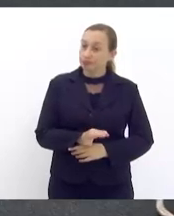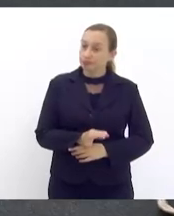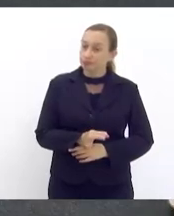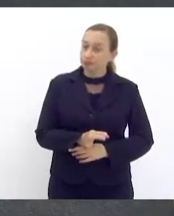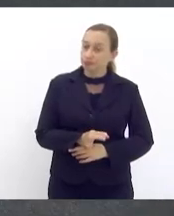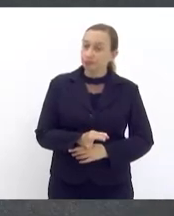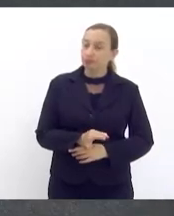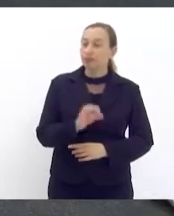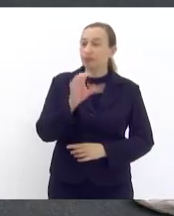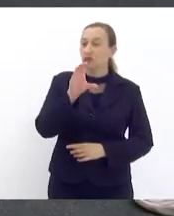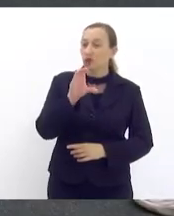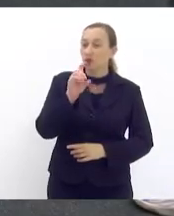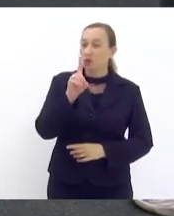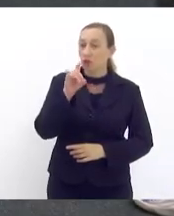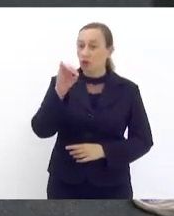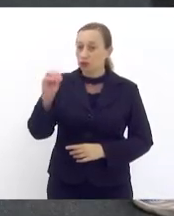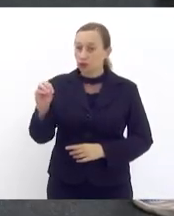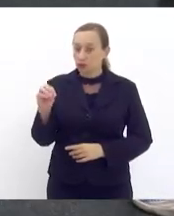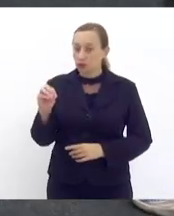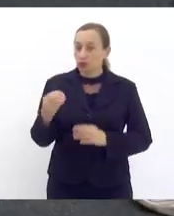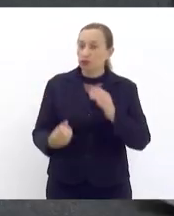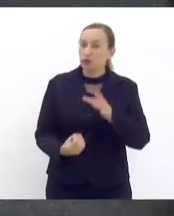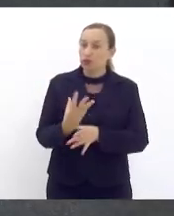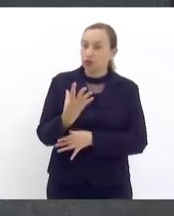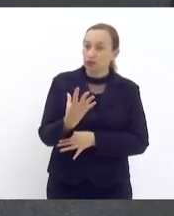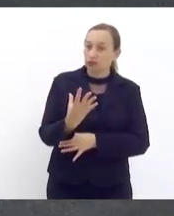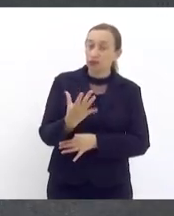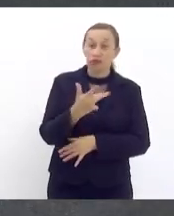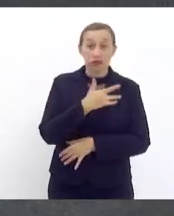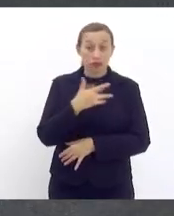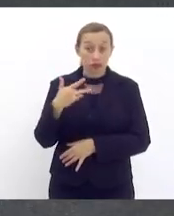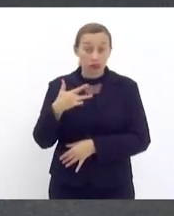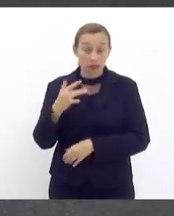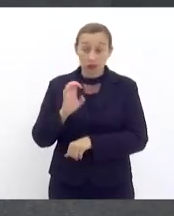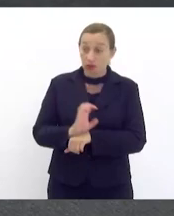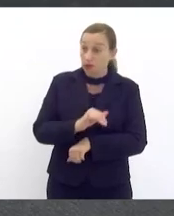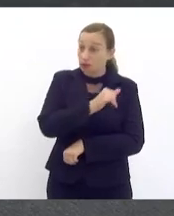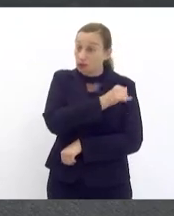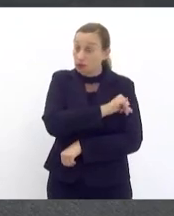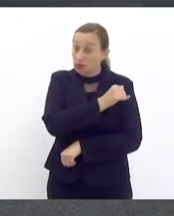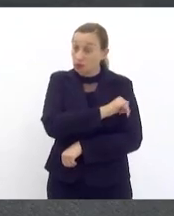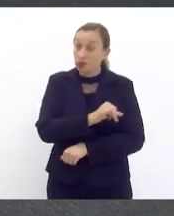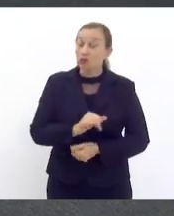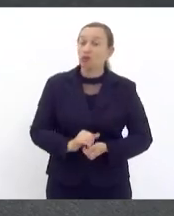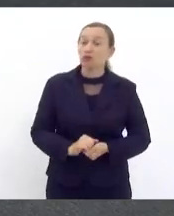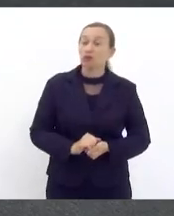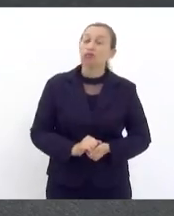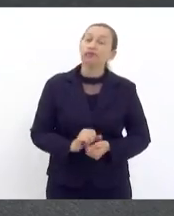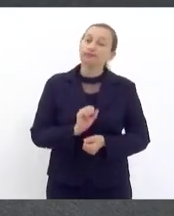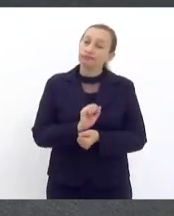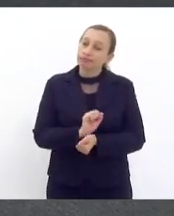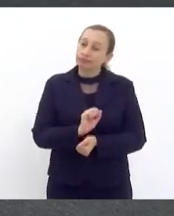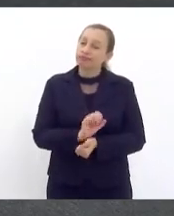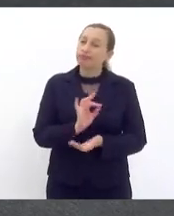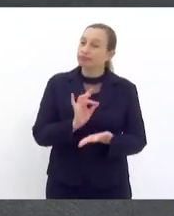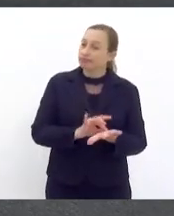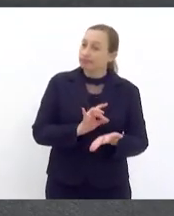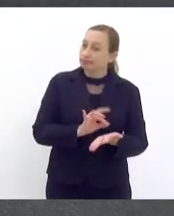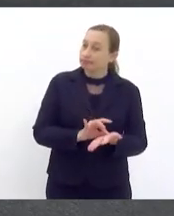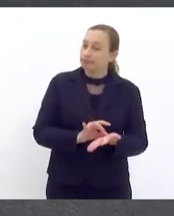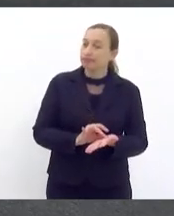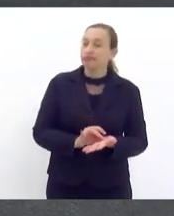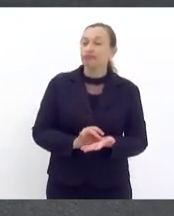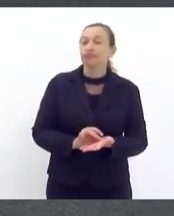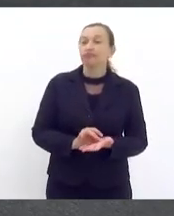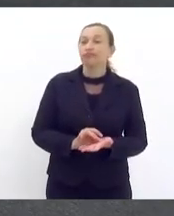código de a criação do código de Saúde do Estado do Rio de Janeiro e eu espero verdadeiramente que